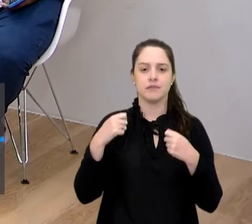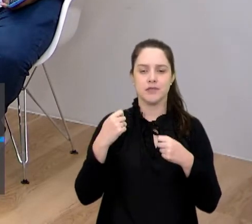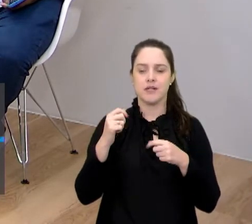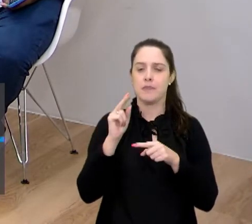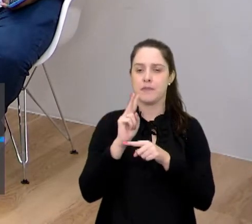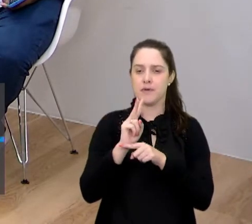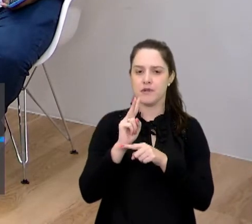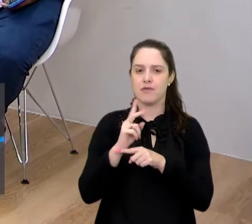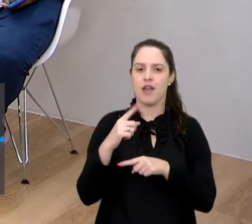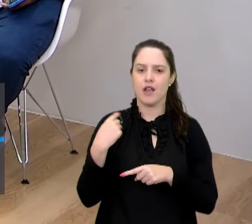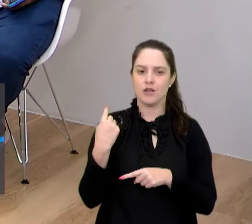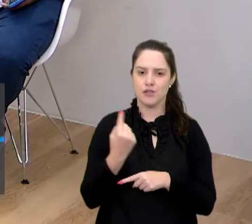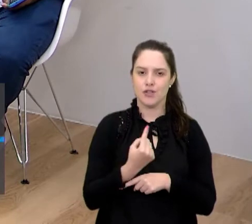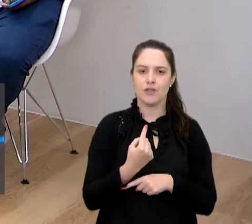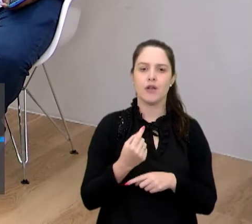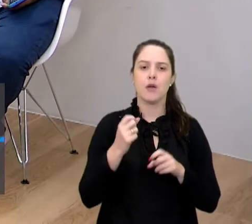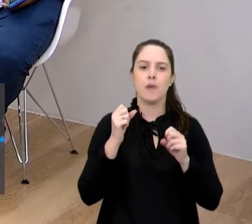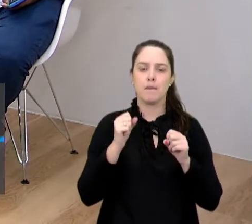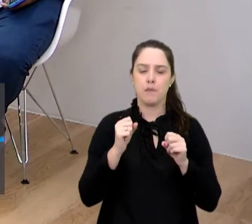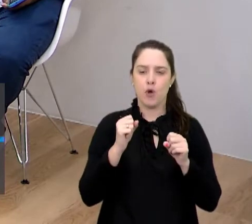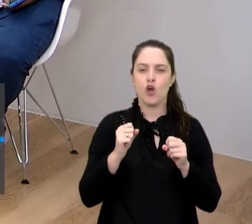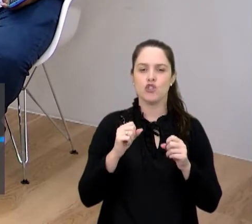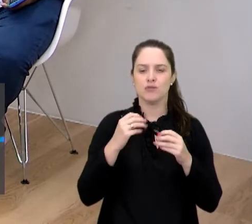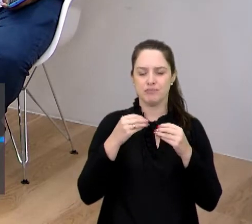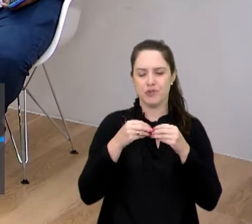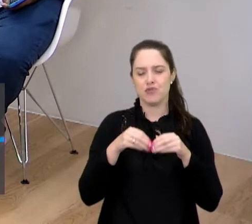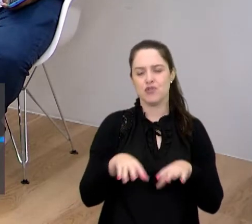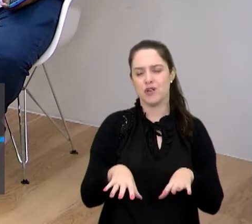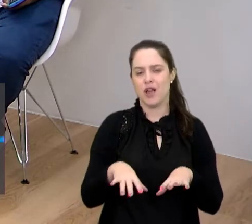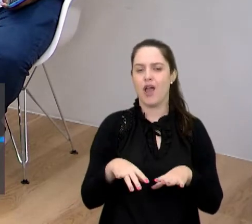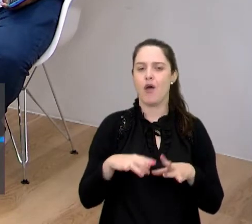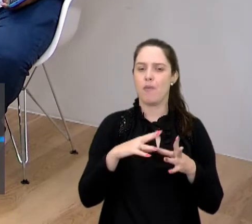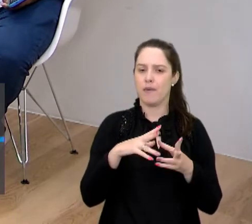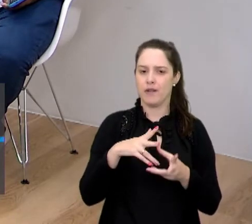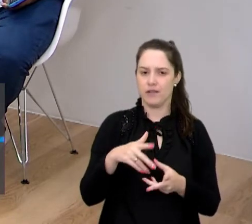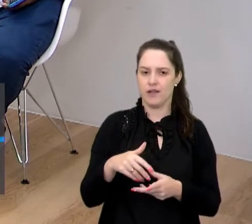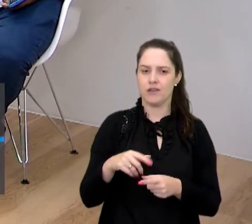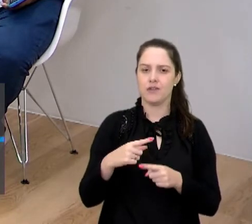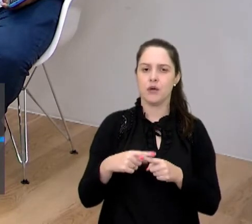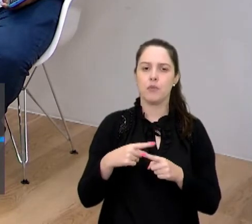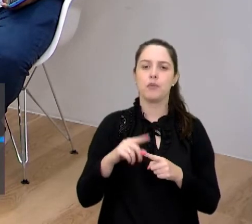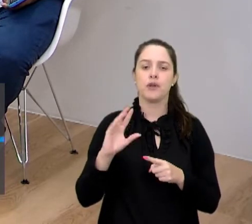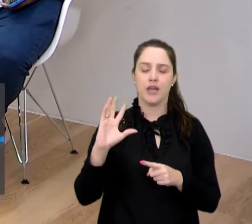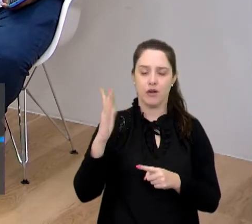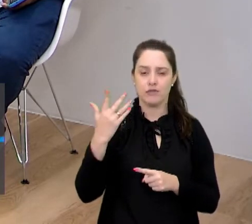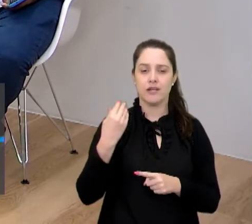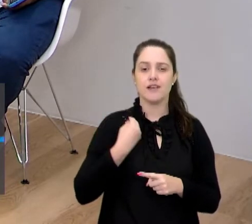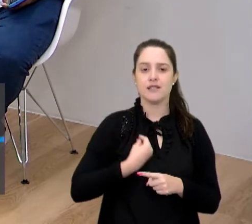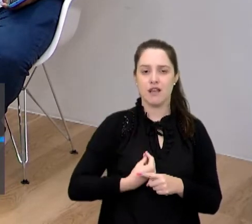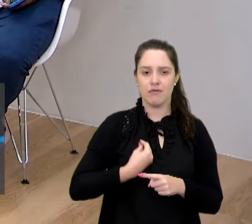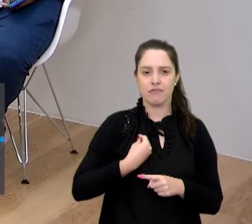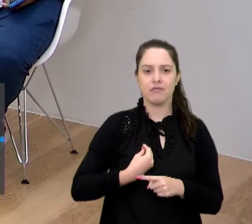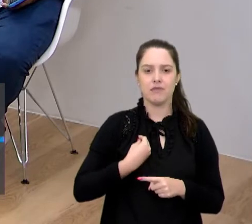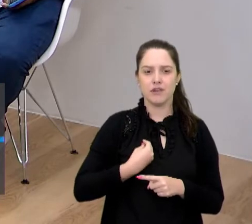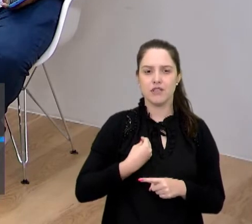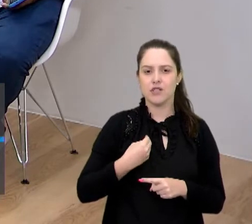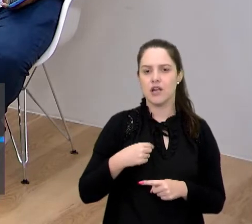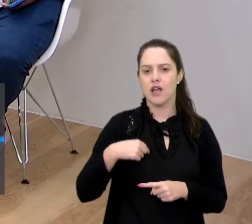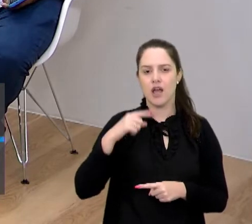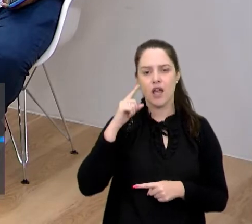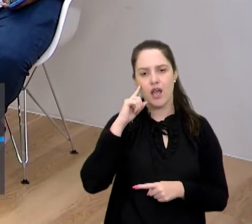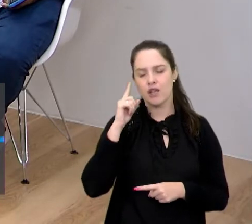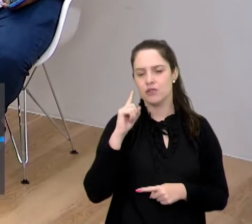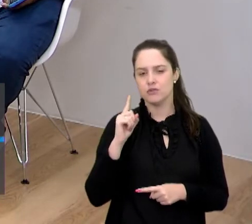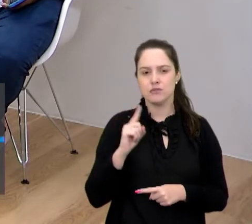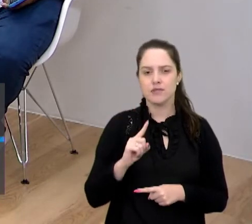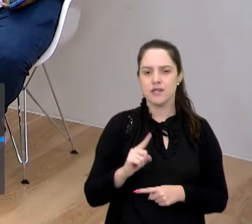Mauro? Sim, não. Então, você pode estragar o planeta, ele vai se reorganizar. Sim. Acontece que a vida é que não dura, né? Então, a gente não vai ter vida